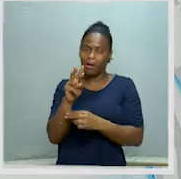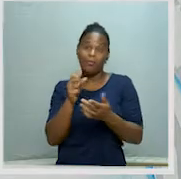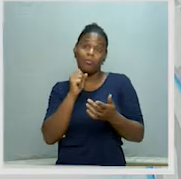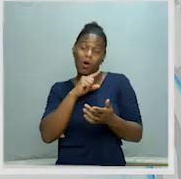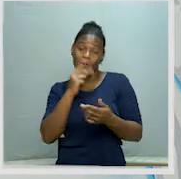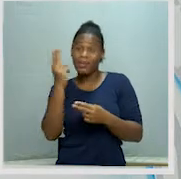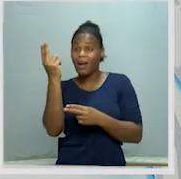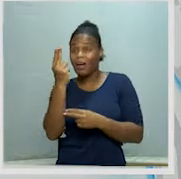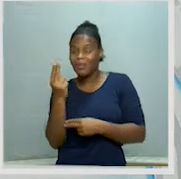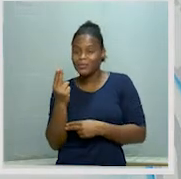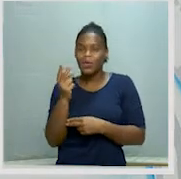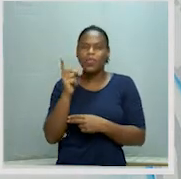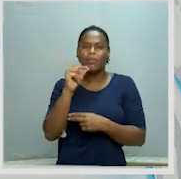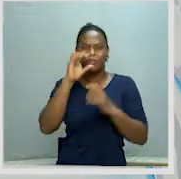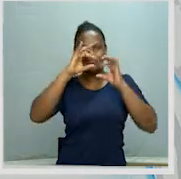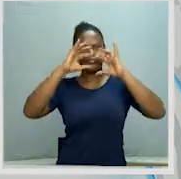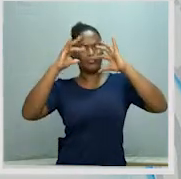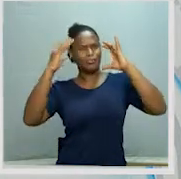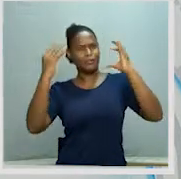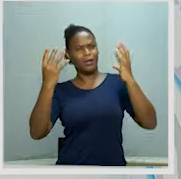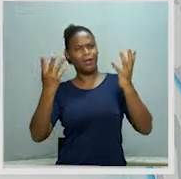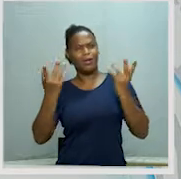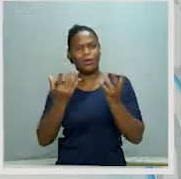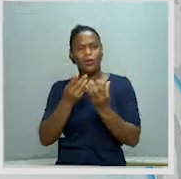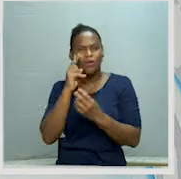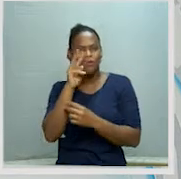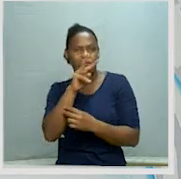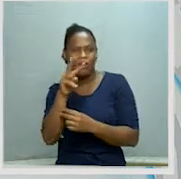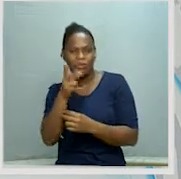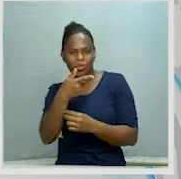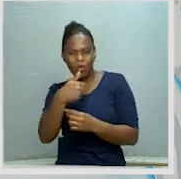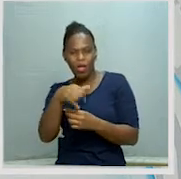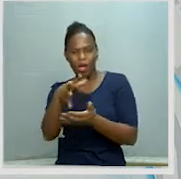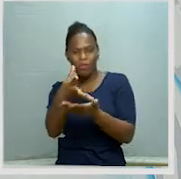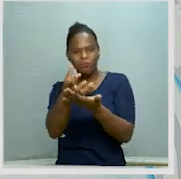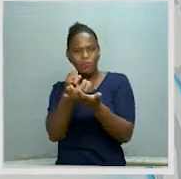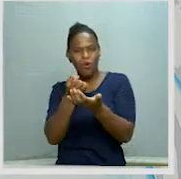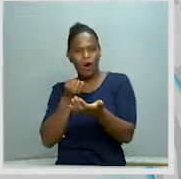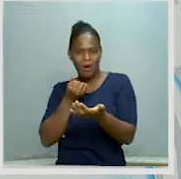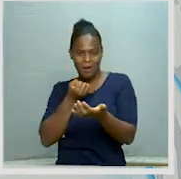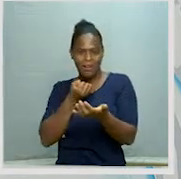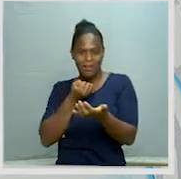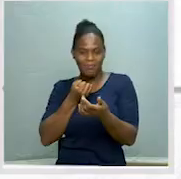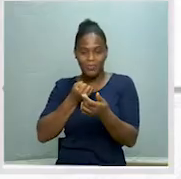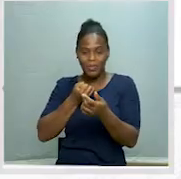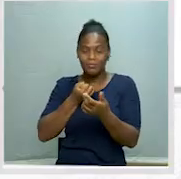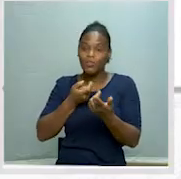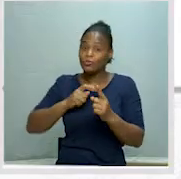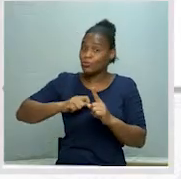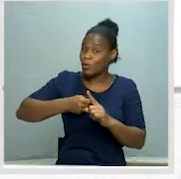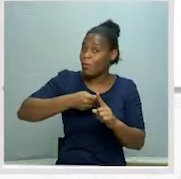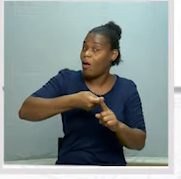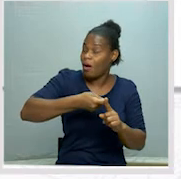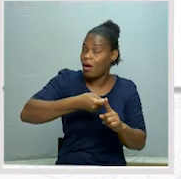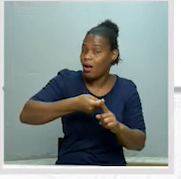de arte, pode ser também a natureza. Nós captamos as estimulações